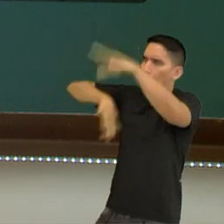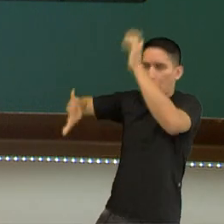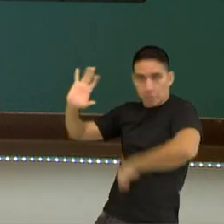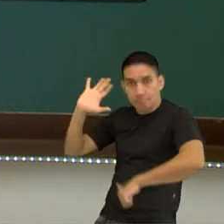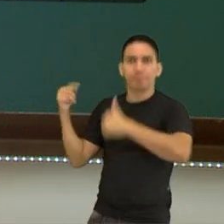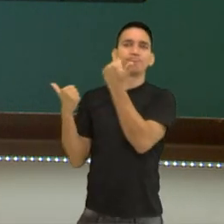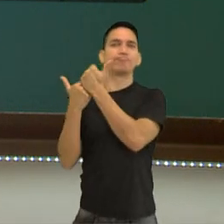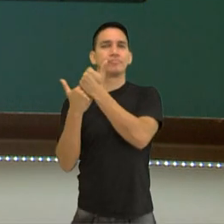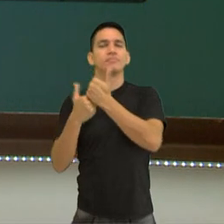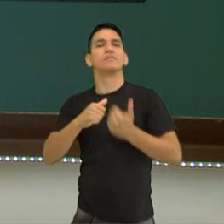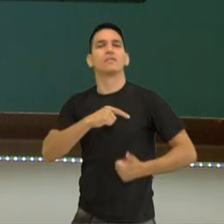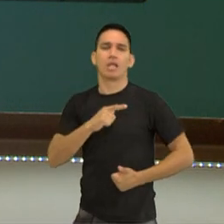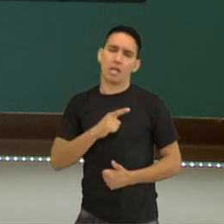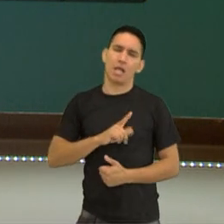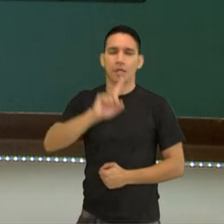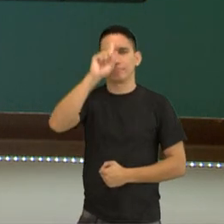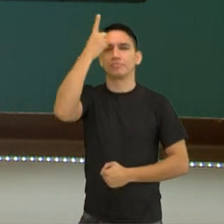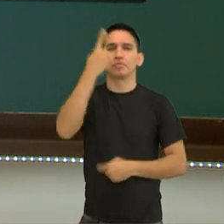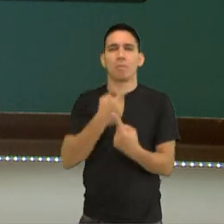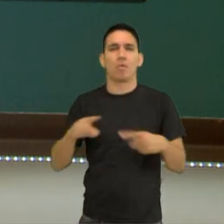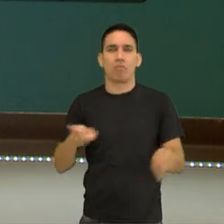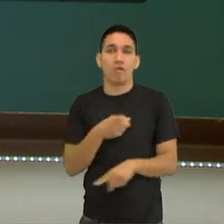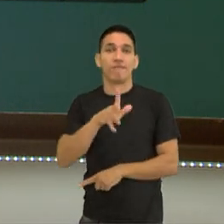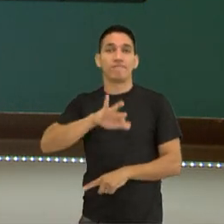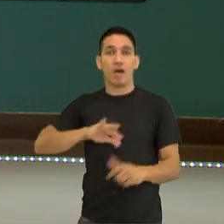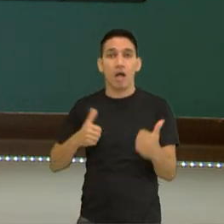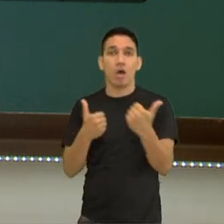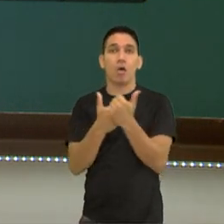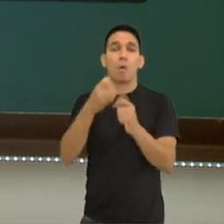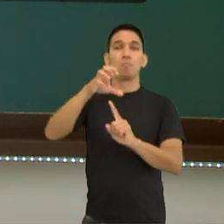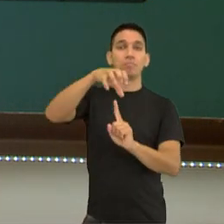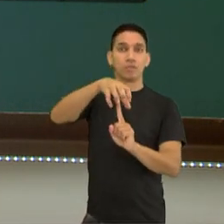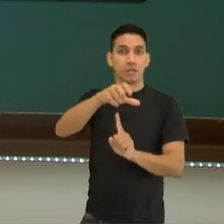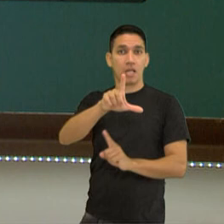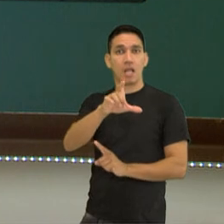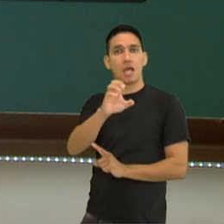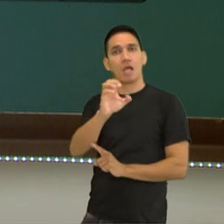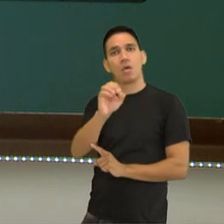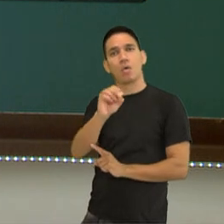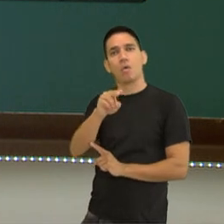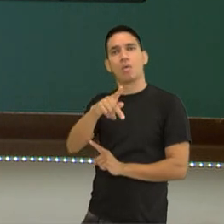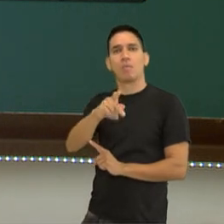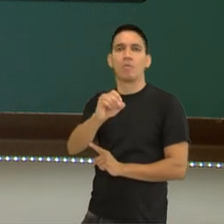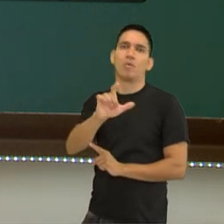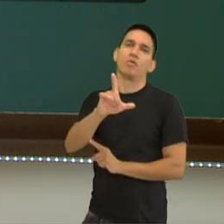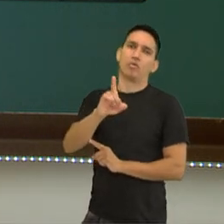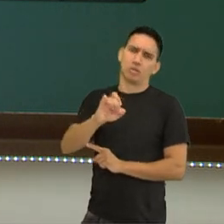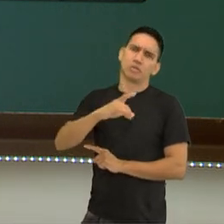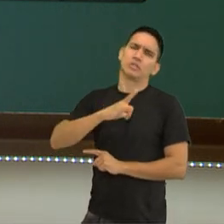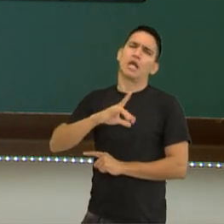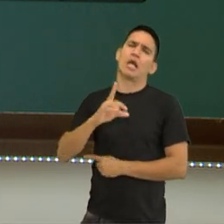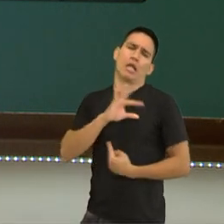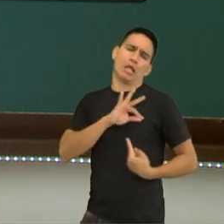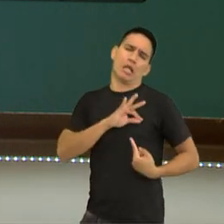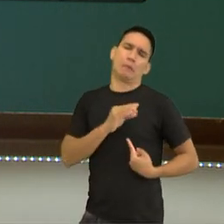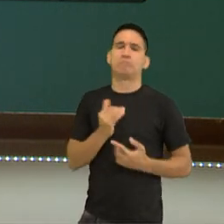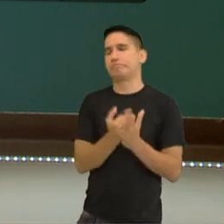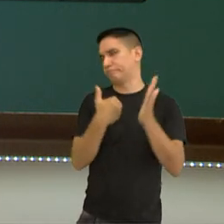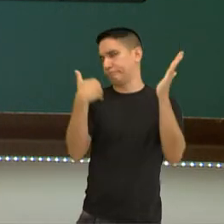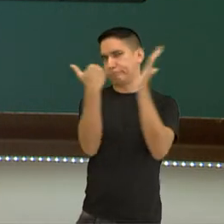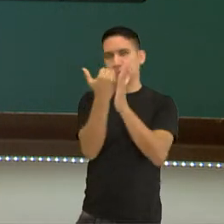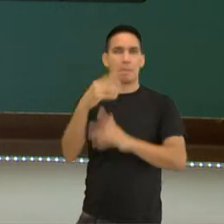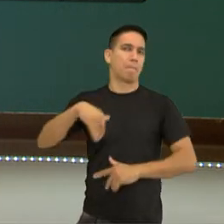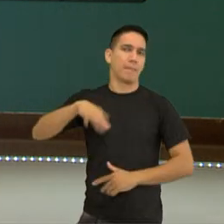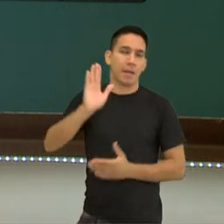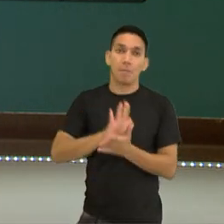música Leopoldo. Depois ele vai trabalhar para o Príncipe Leopoldo. Lá ele vai ganhar 1000 vezes mais que ele ganhava, véio, o cara. Mas olha, você ser